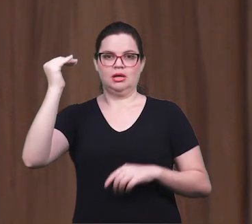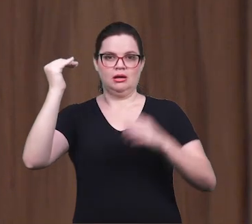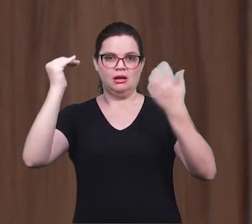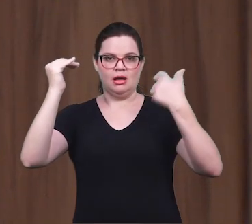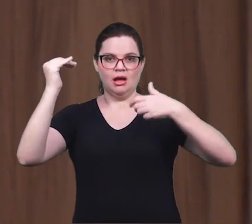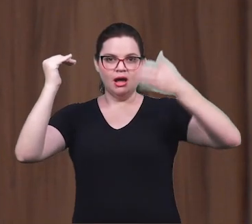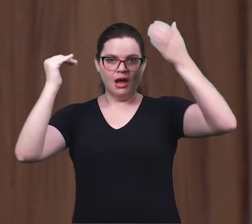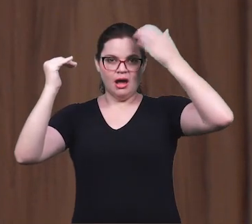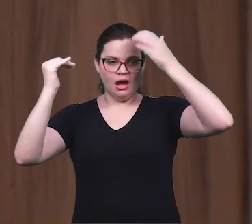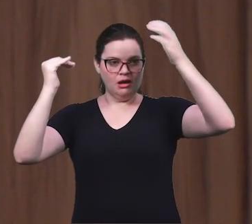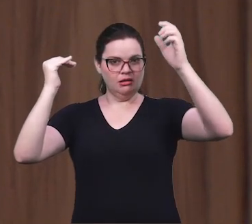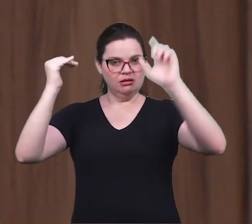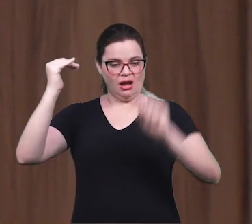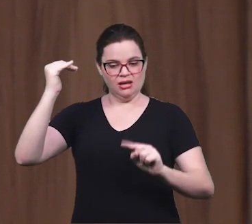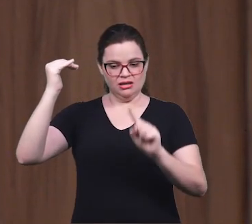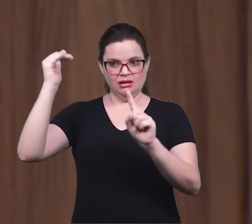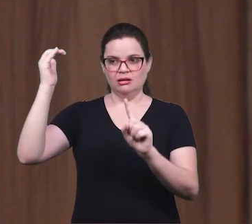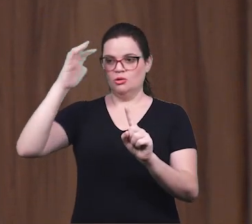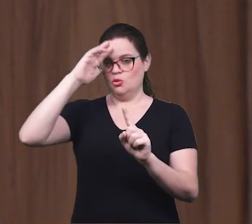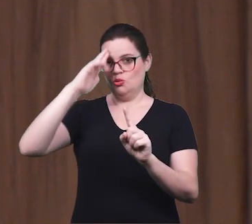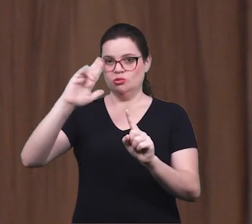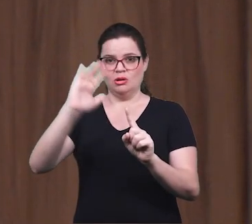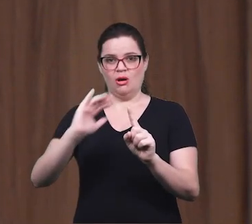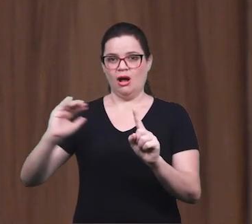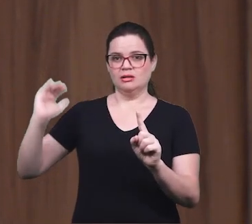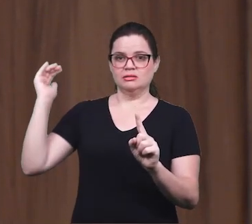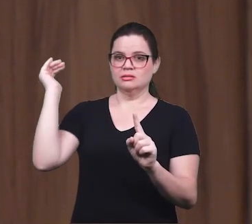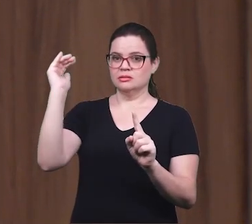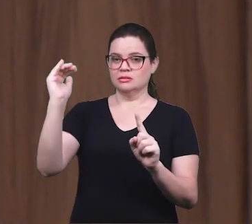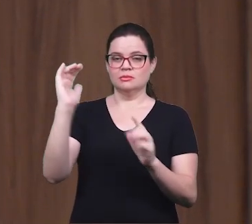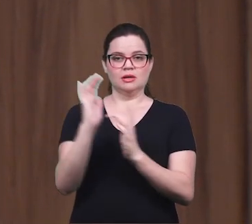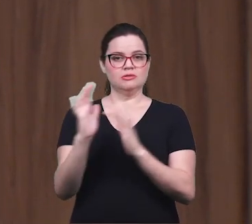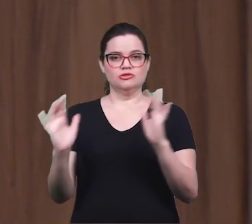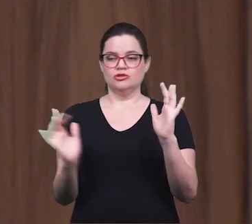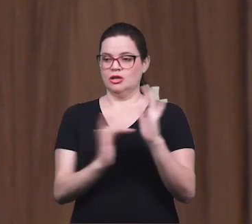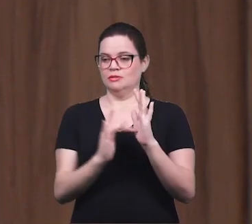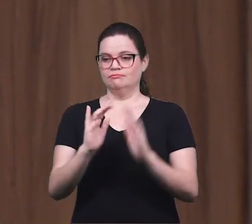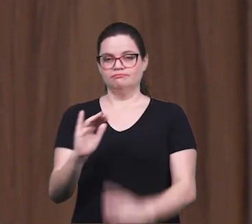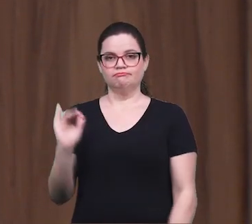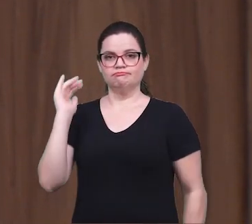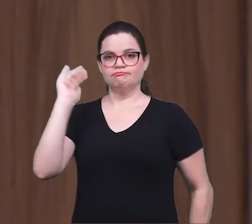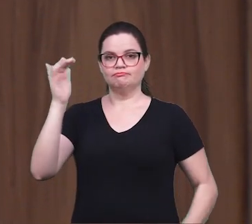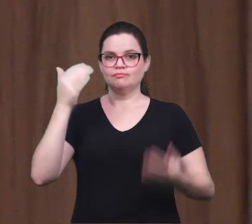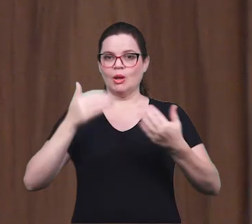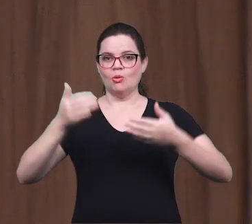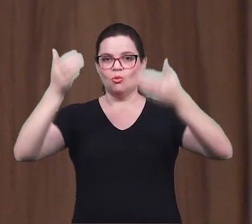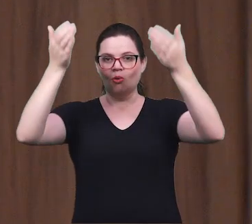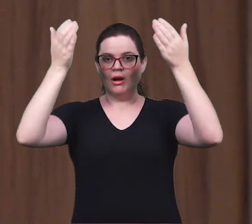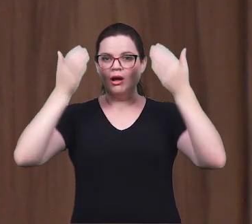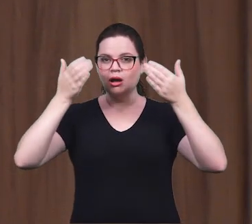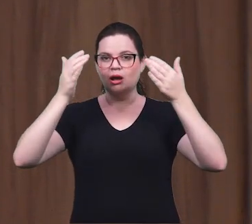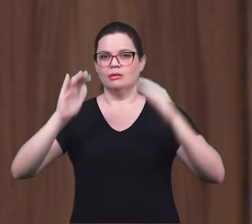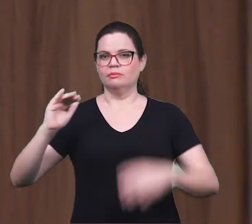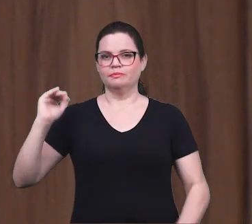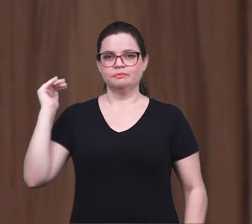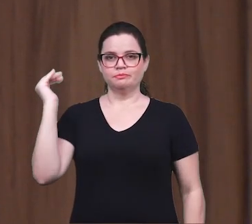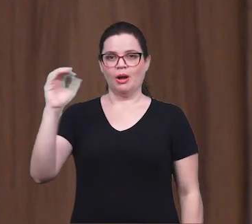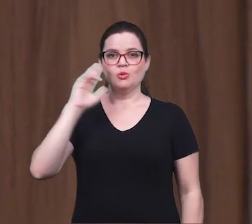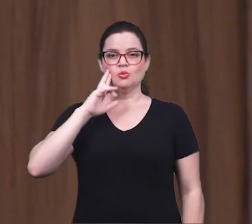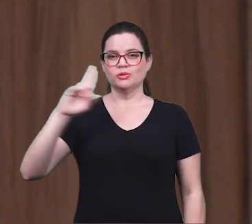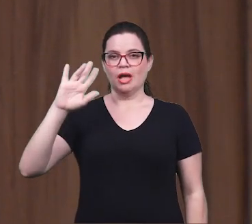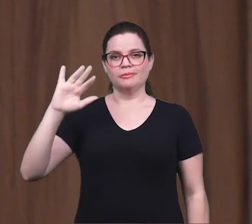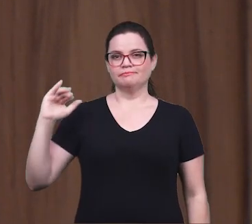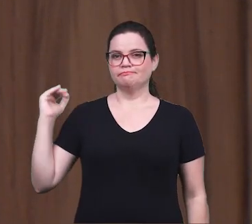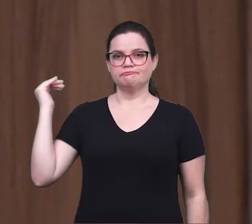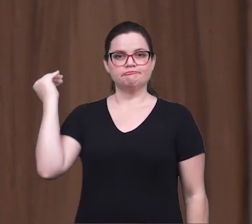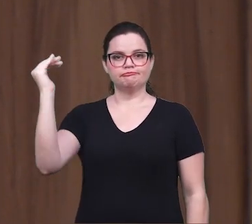principados, potestades. Jesus é Senhor, Rei dos reis, Senhor dos senhores.